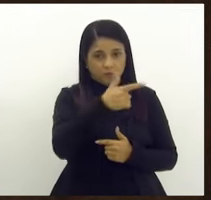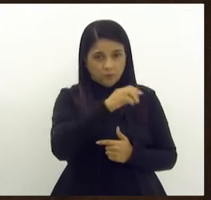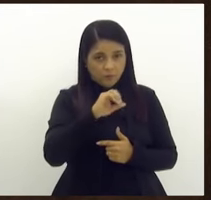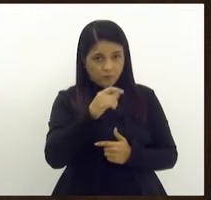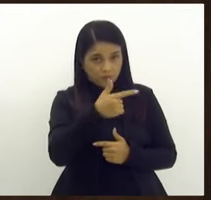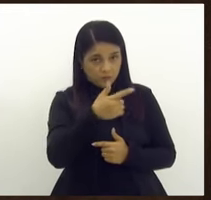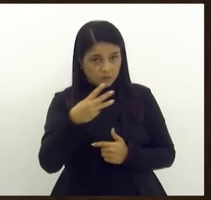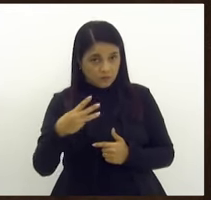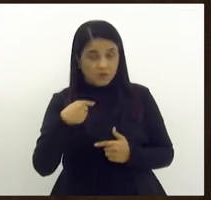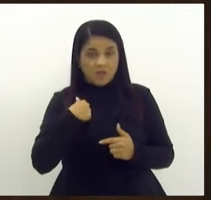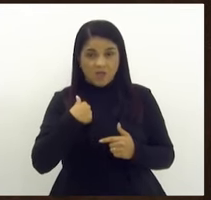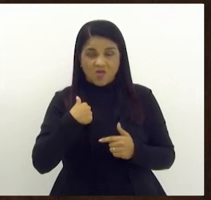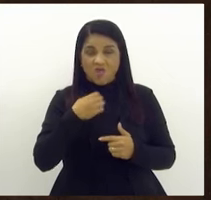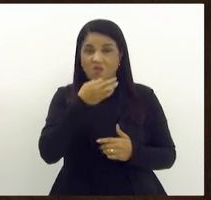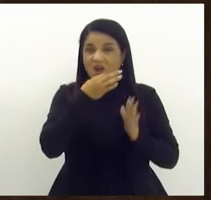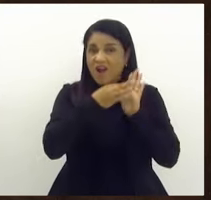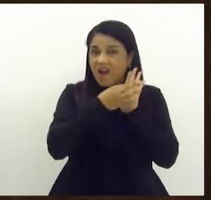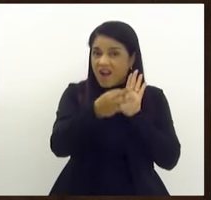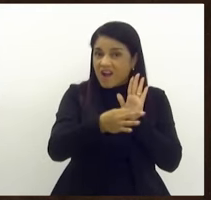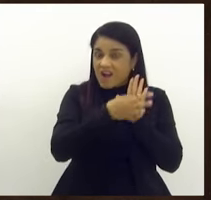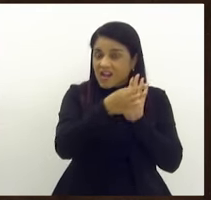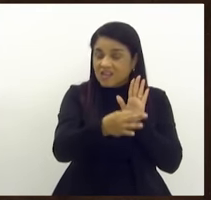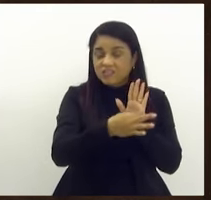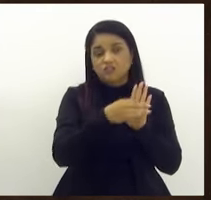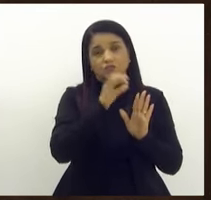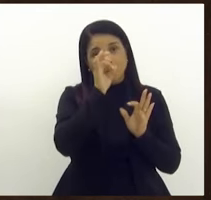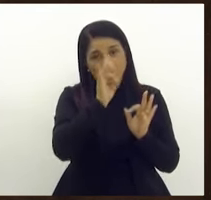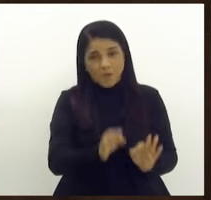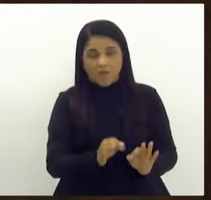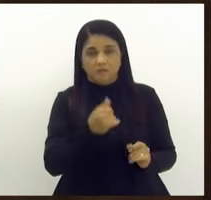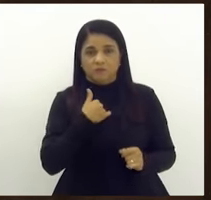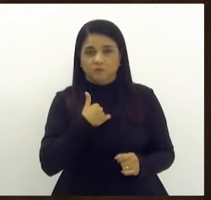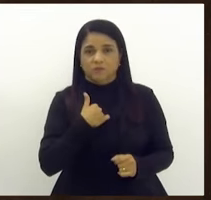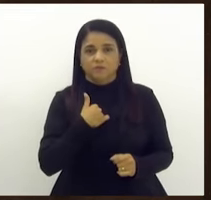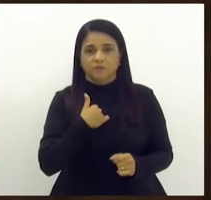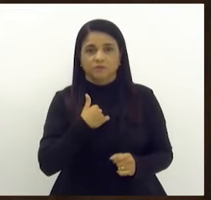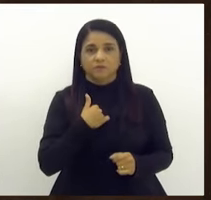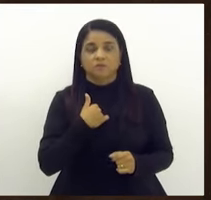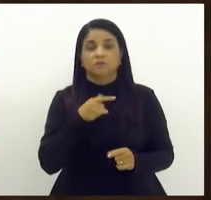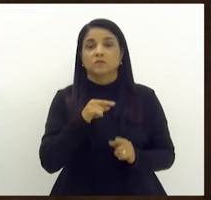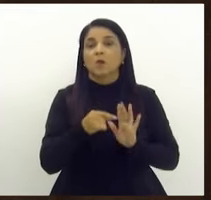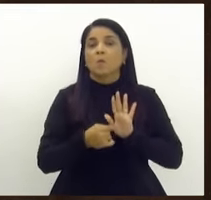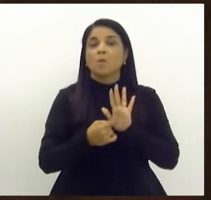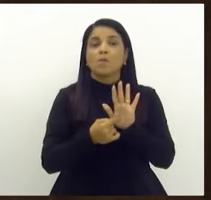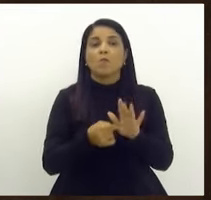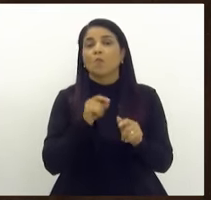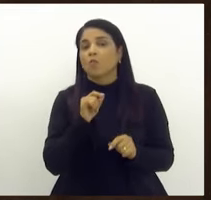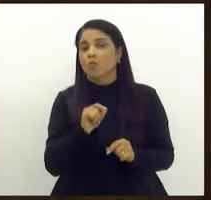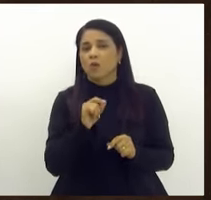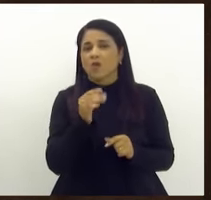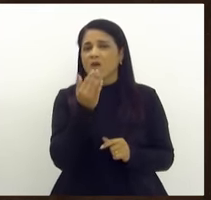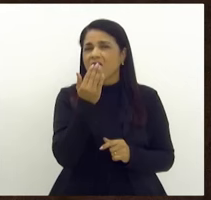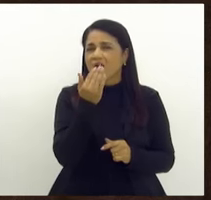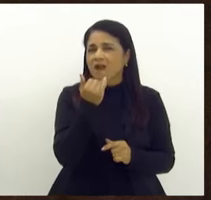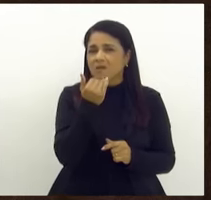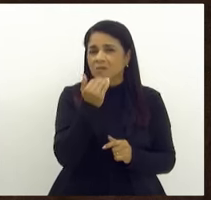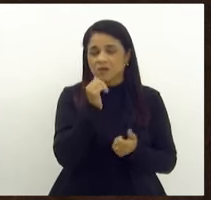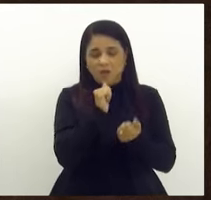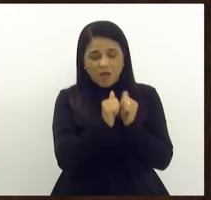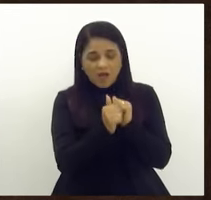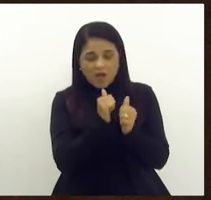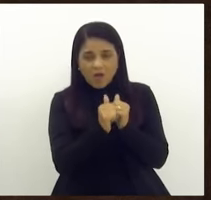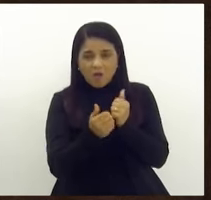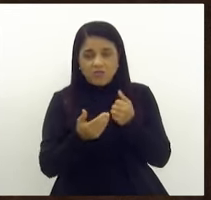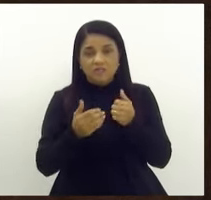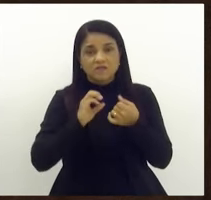fiscais crítico contundente mas a a trata-se de um alimento alimentos